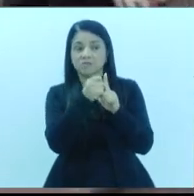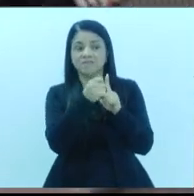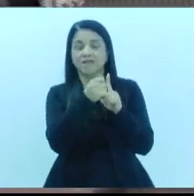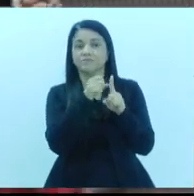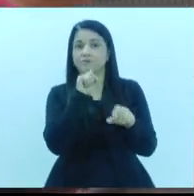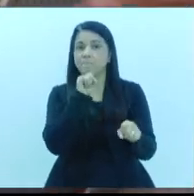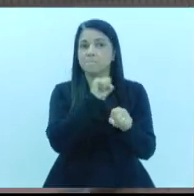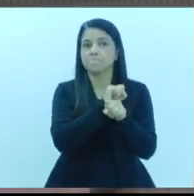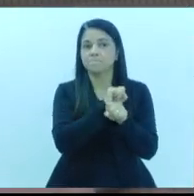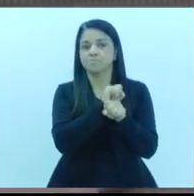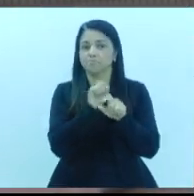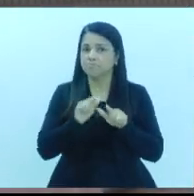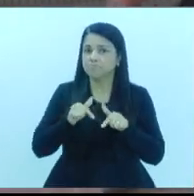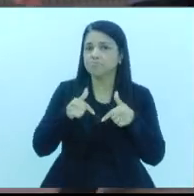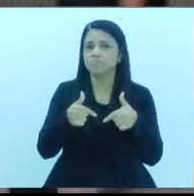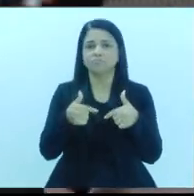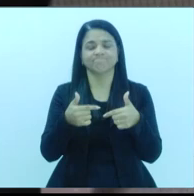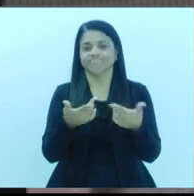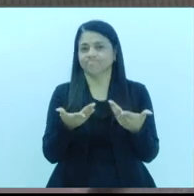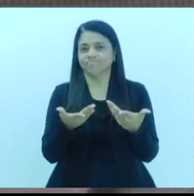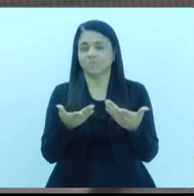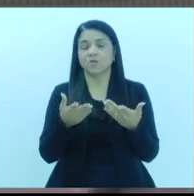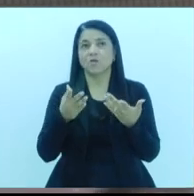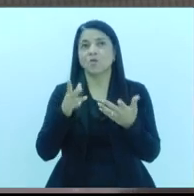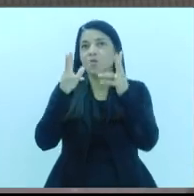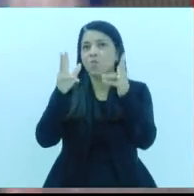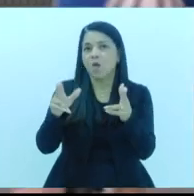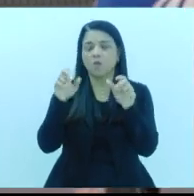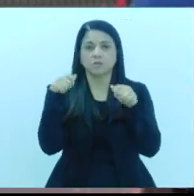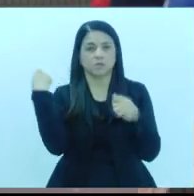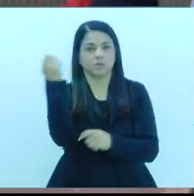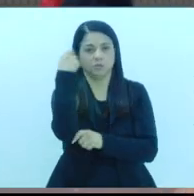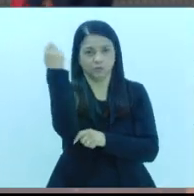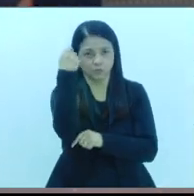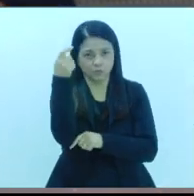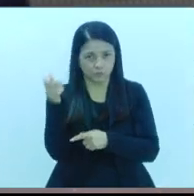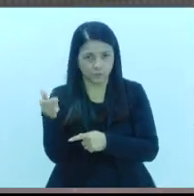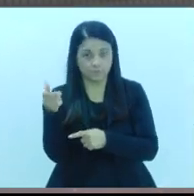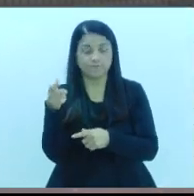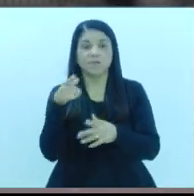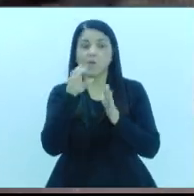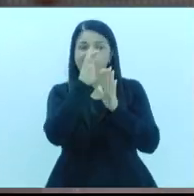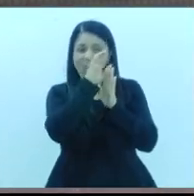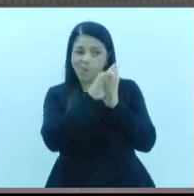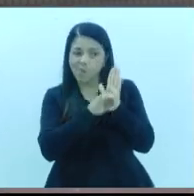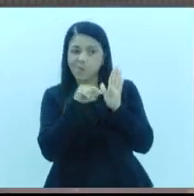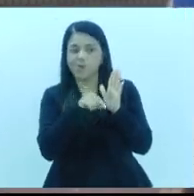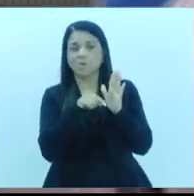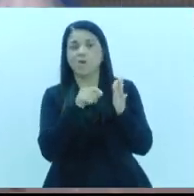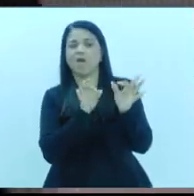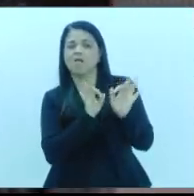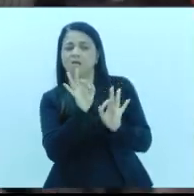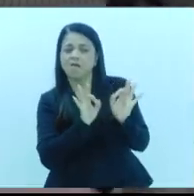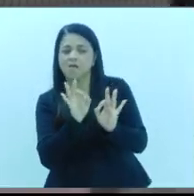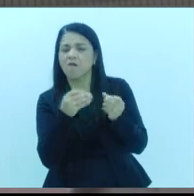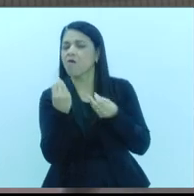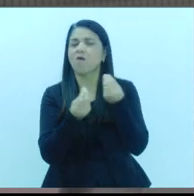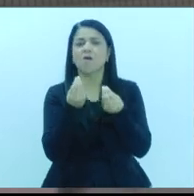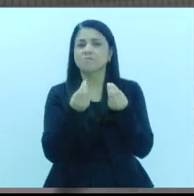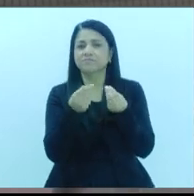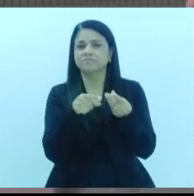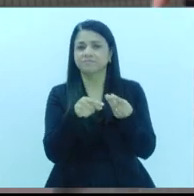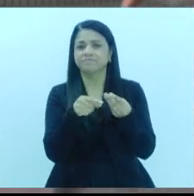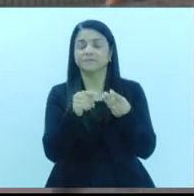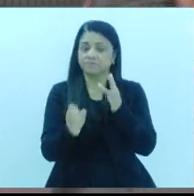a imprevistos, a tragédias, como acontece hoje no Rio Grande do Sul. E é um currículo bem extenso também. Como foi a elaboração desse currículo? Bom, então